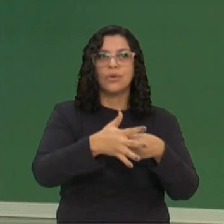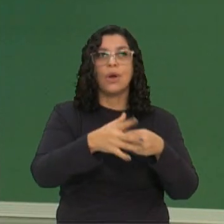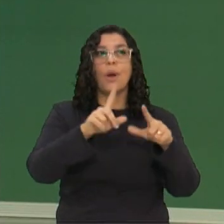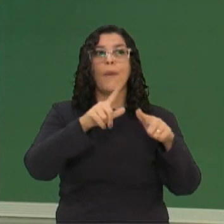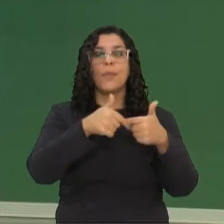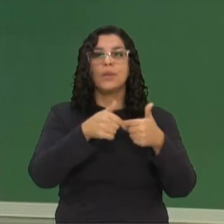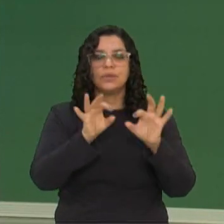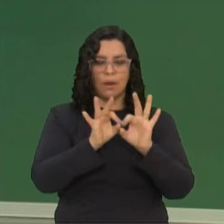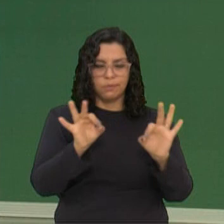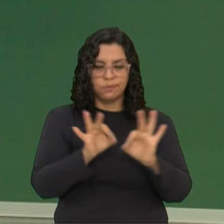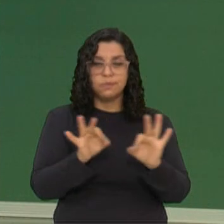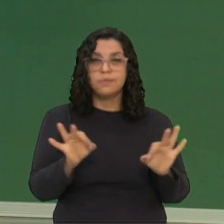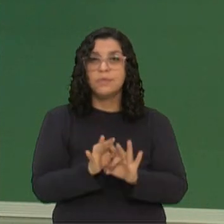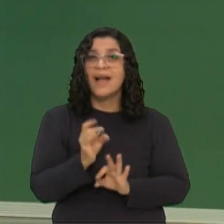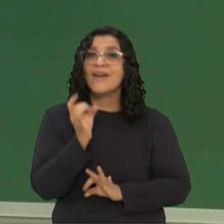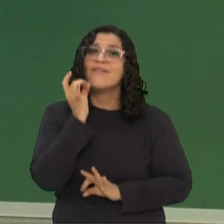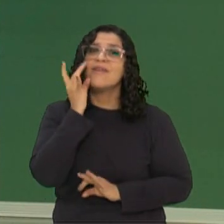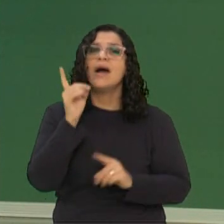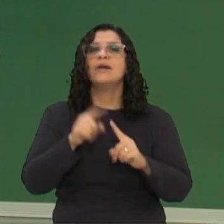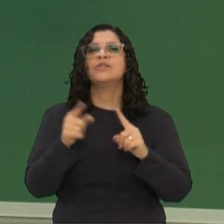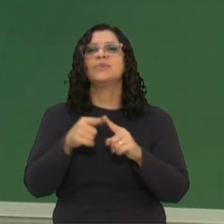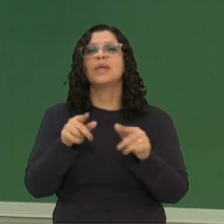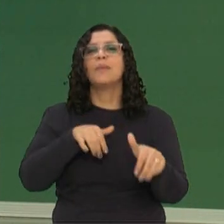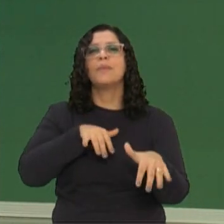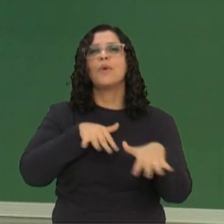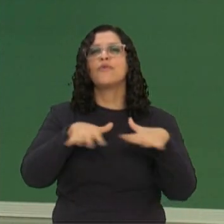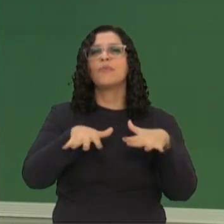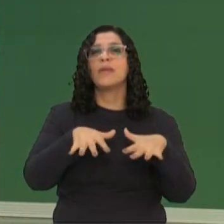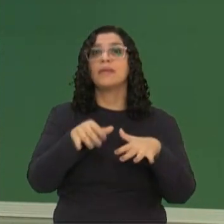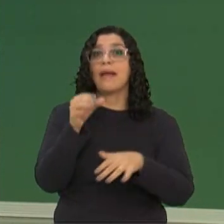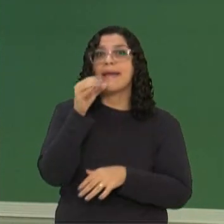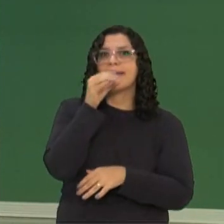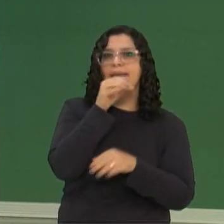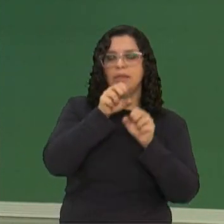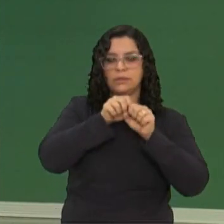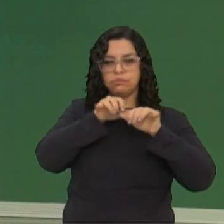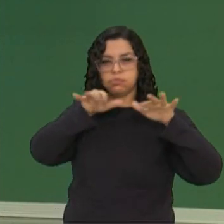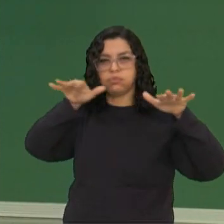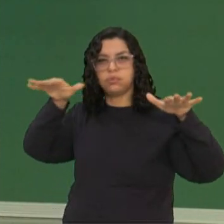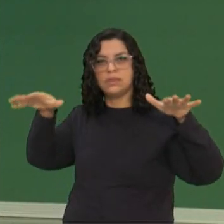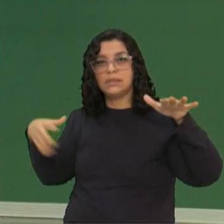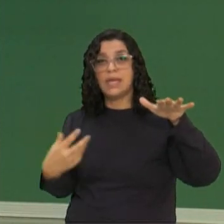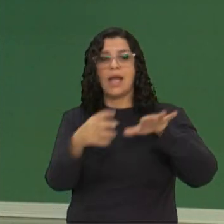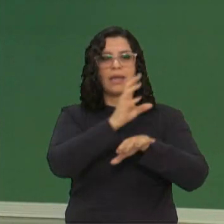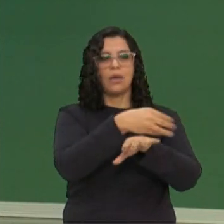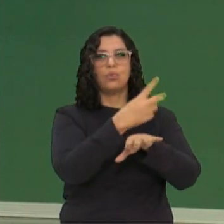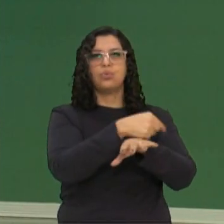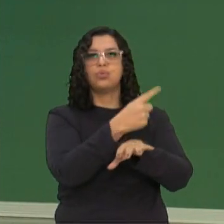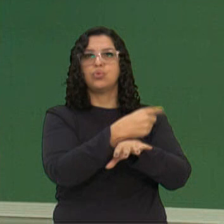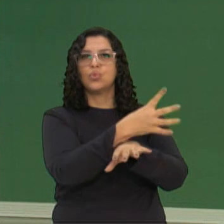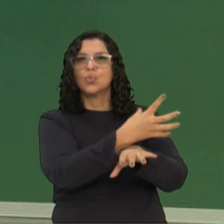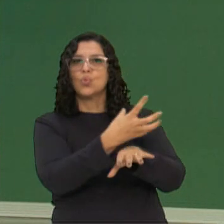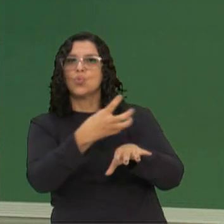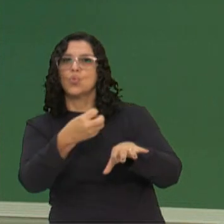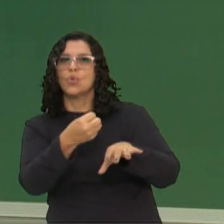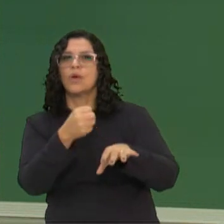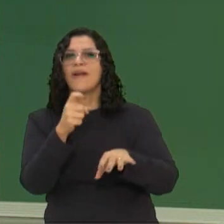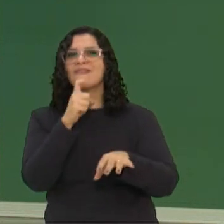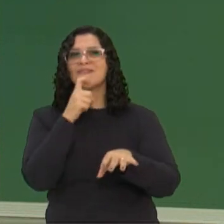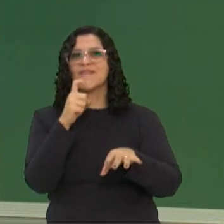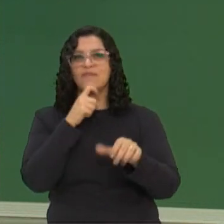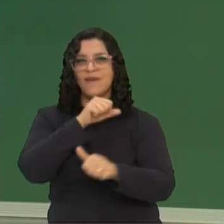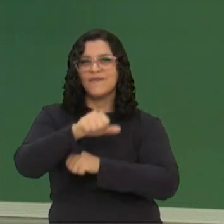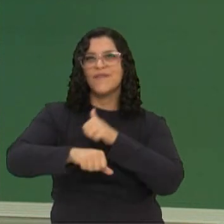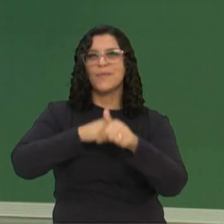fendas facilitam. É simplesmente para movimentar o ar com mais facilidade, o calor ali, né? Com mais facilidade